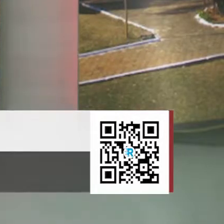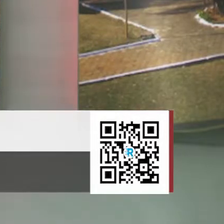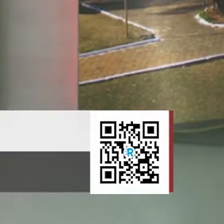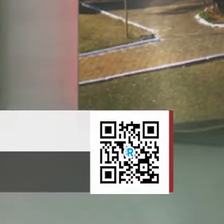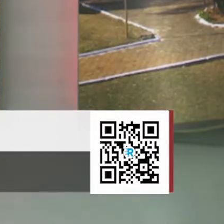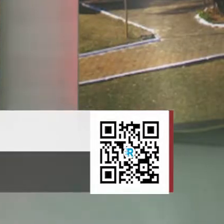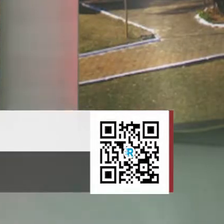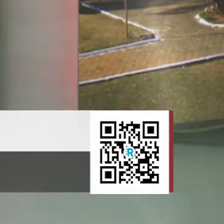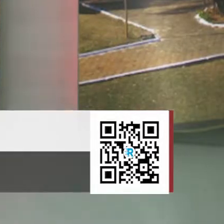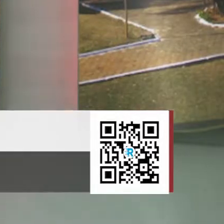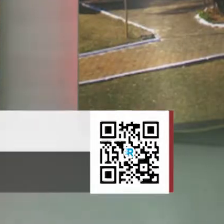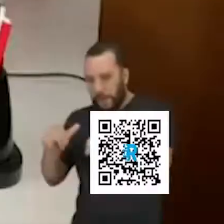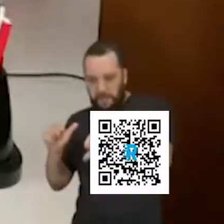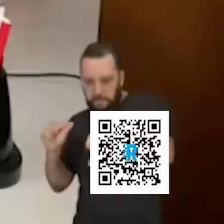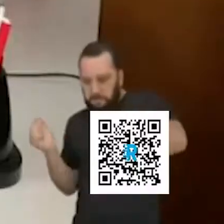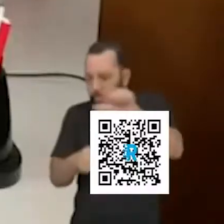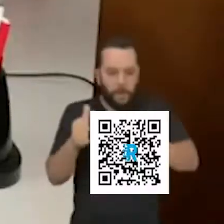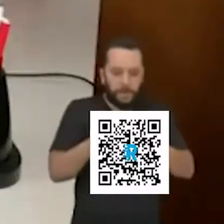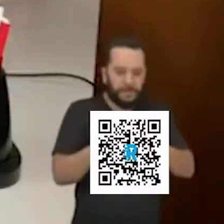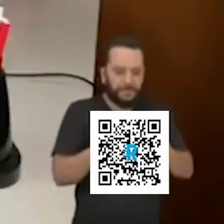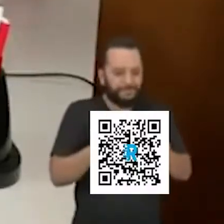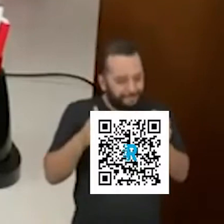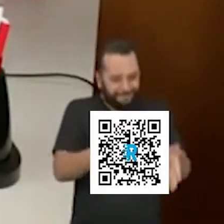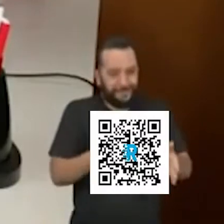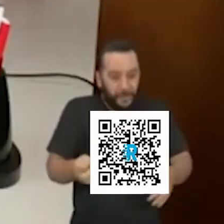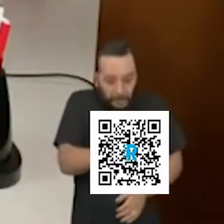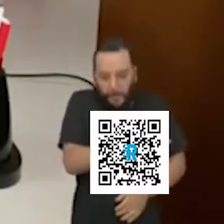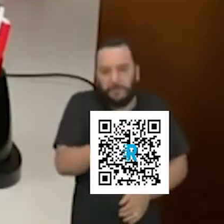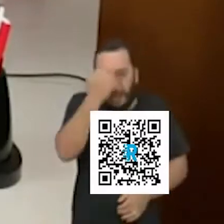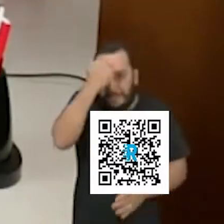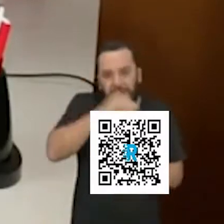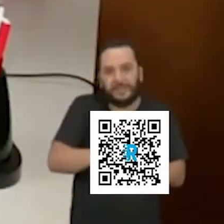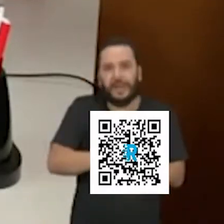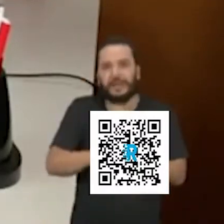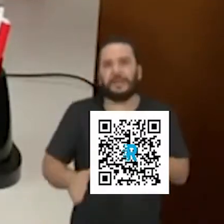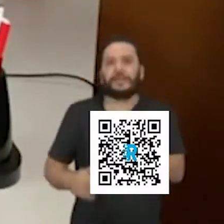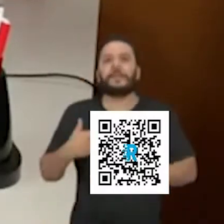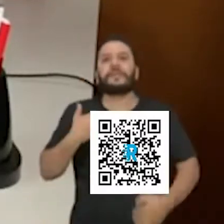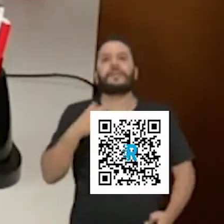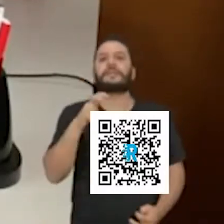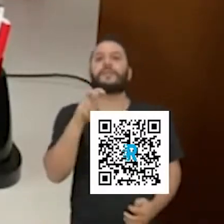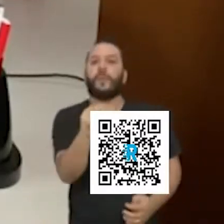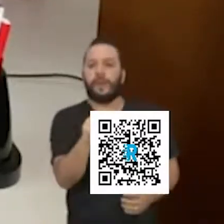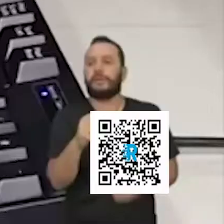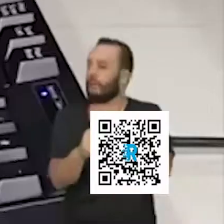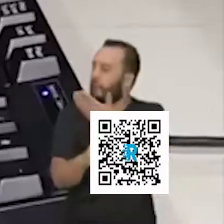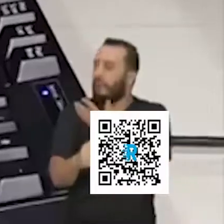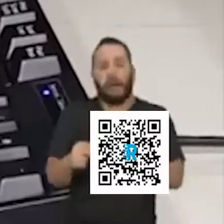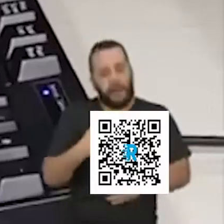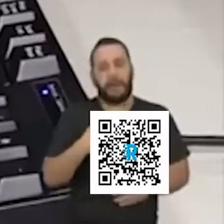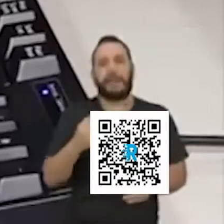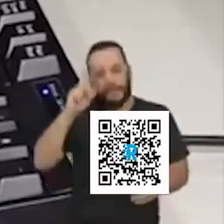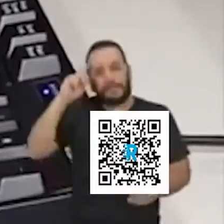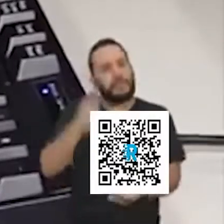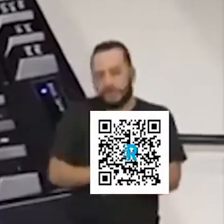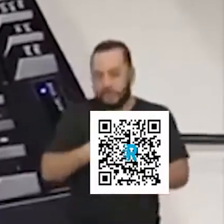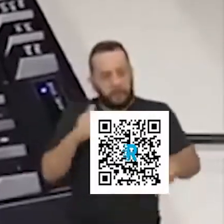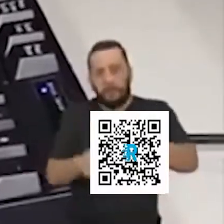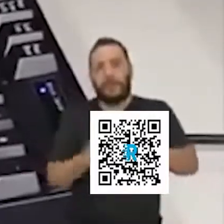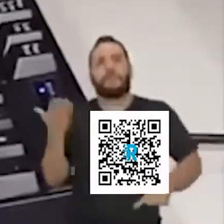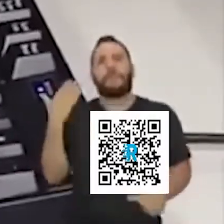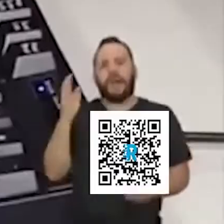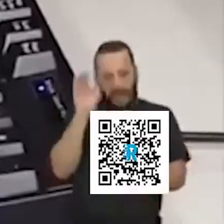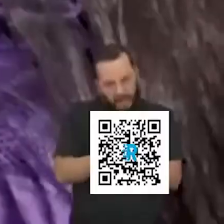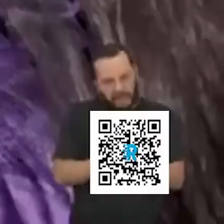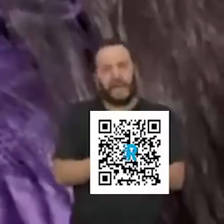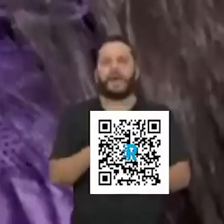possa poder se inspirar. Depois dos 50 anos, Nelly decidiu dar uma reviravolta. Era casada, tinha um